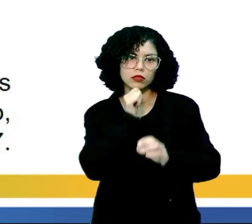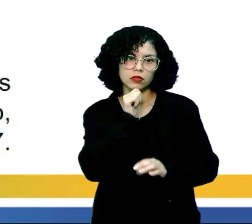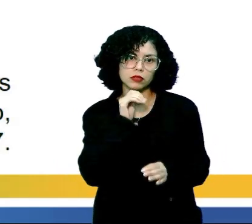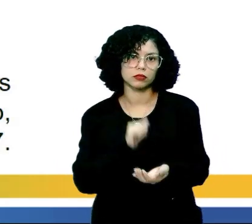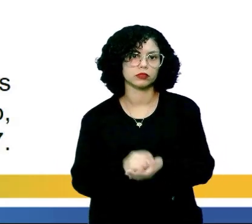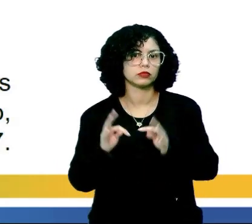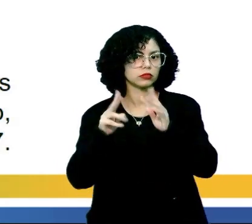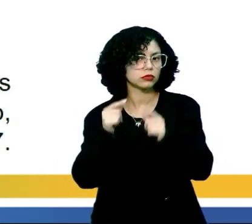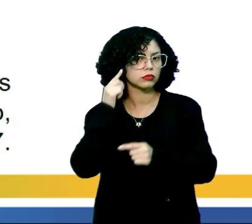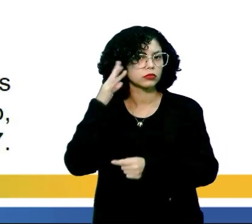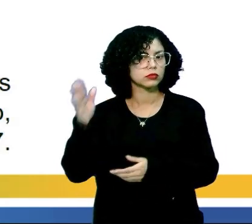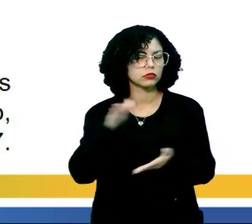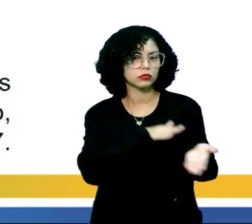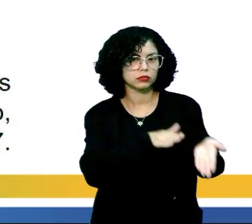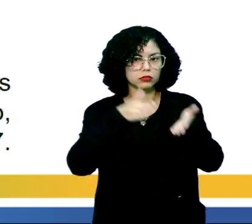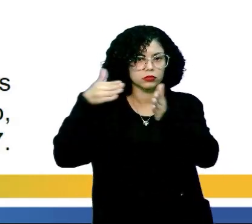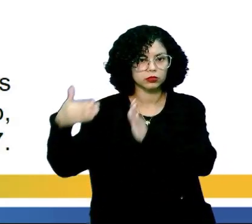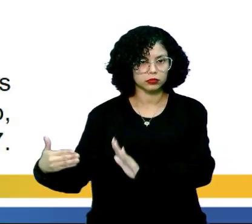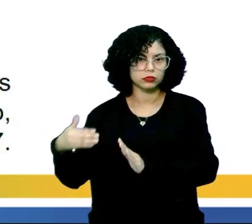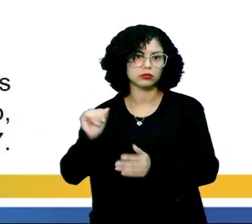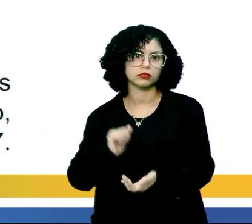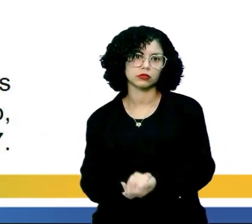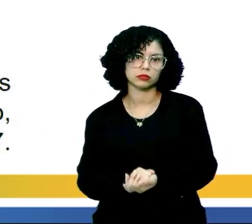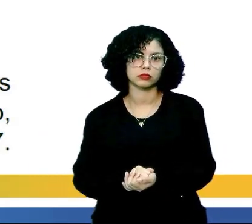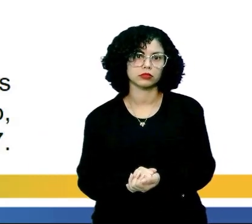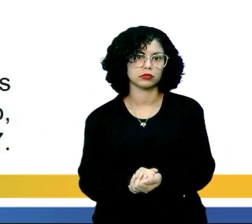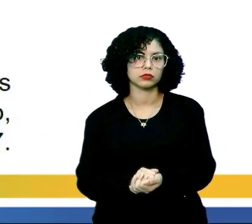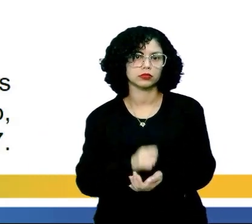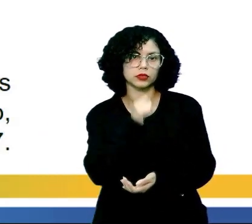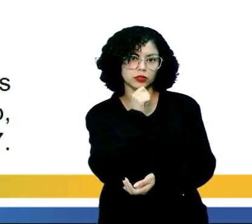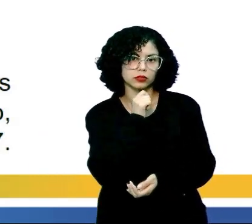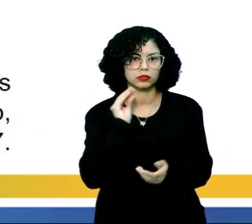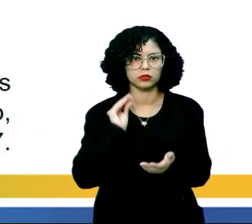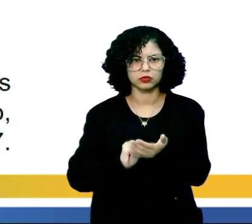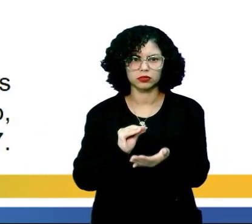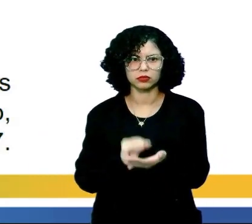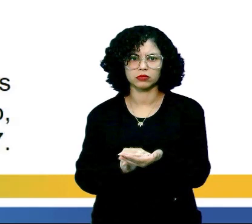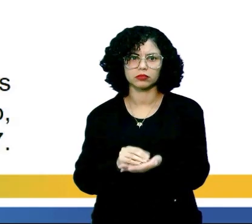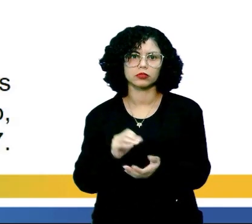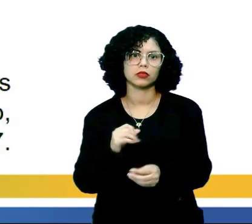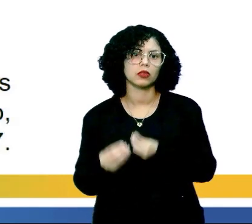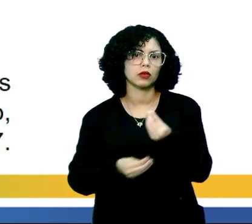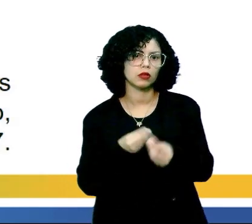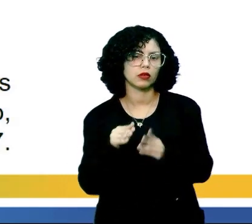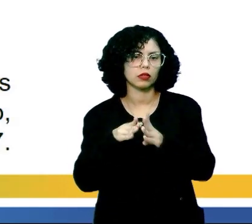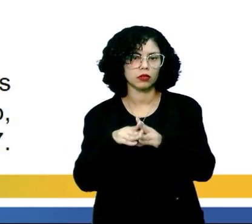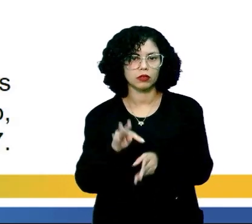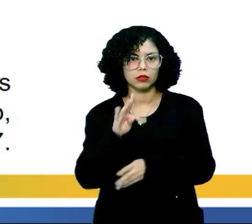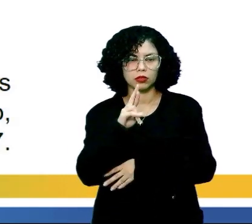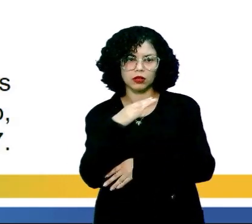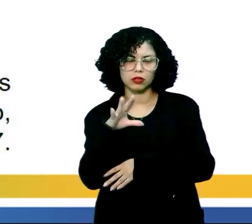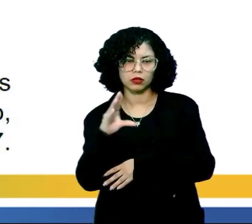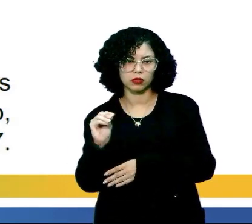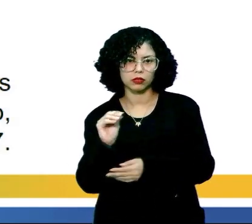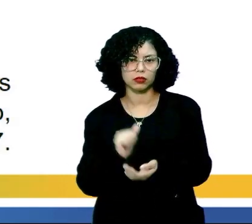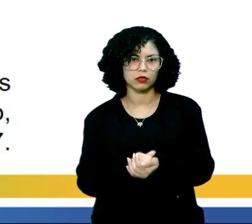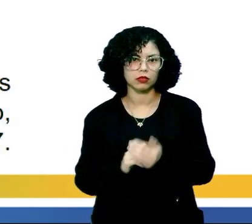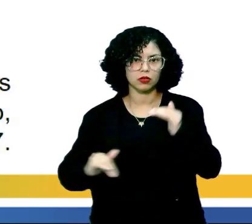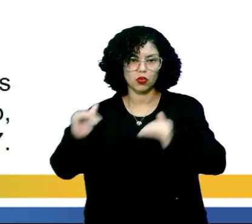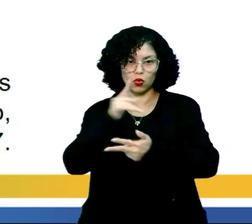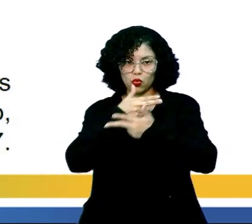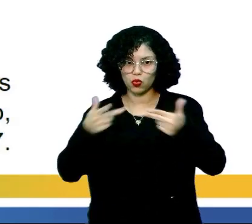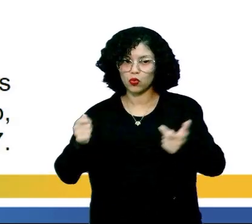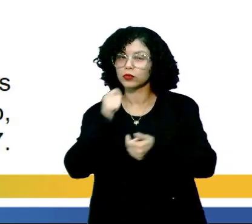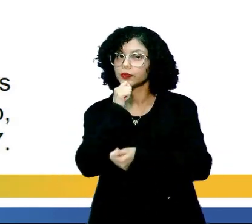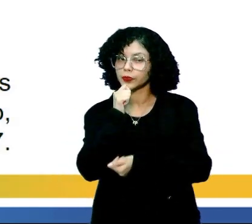coração. Tudo o que sonho ou passo, o que me falha ou finda, é como que um terraço